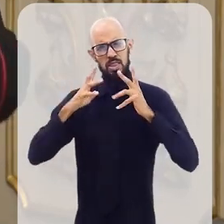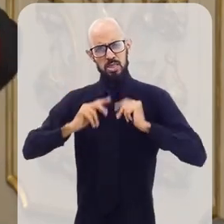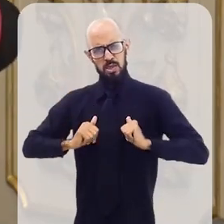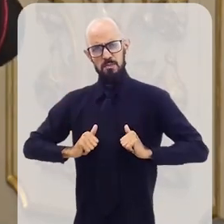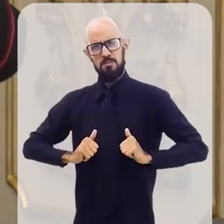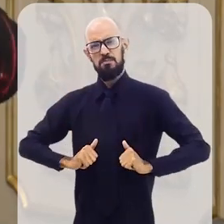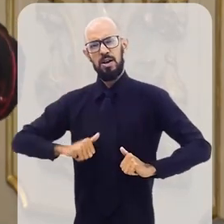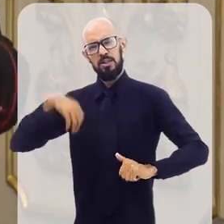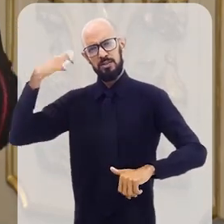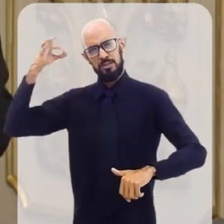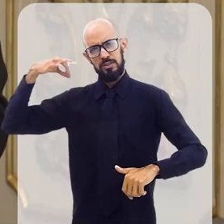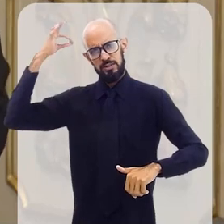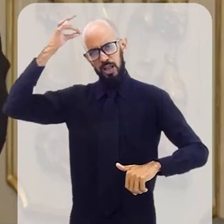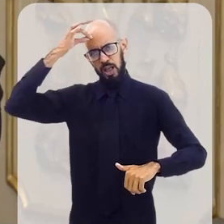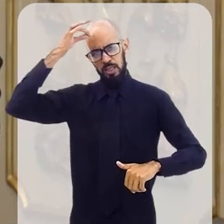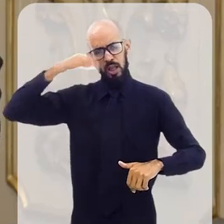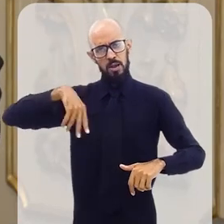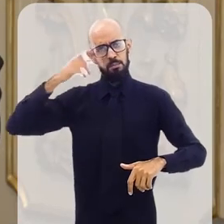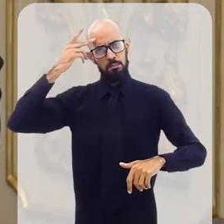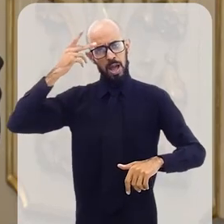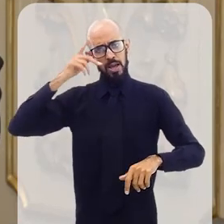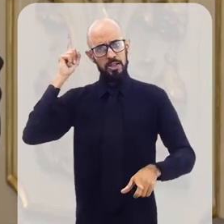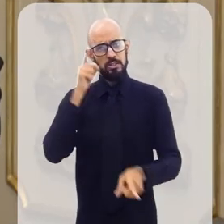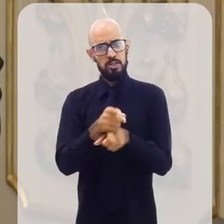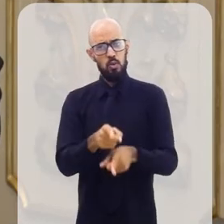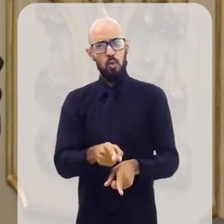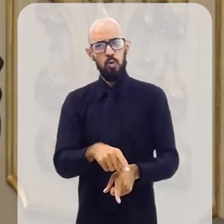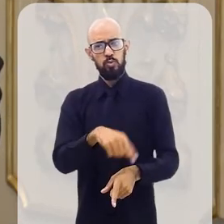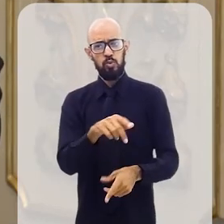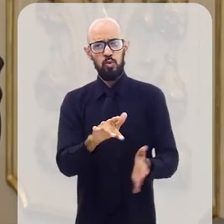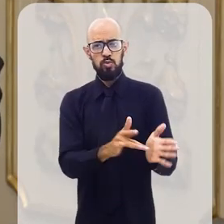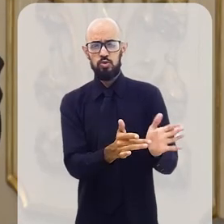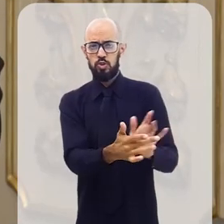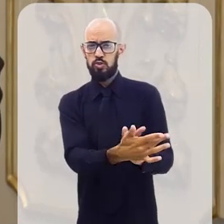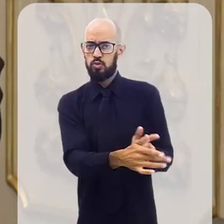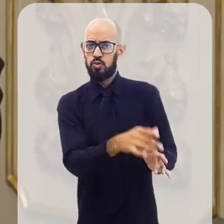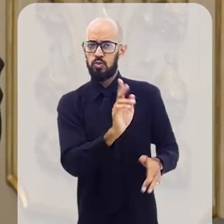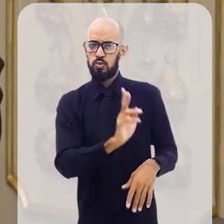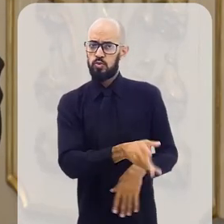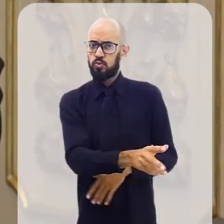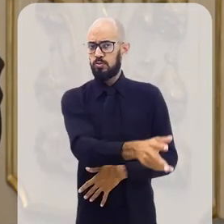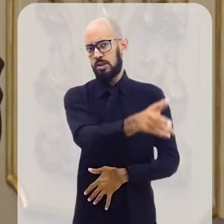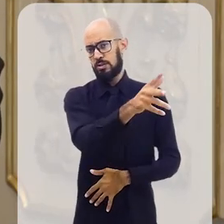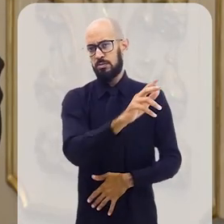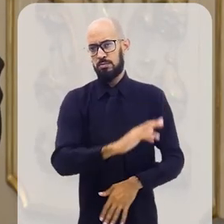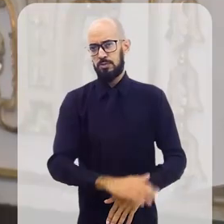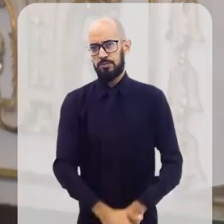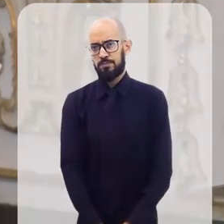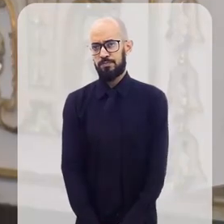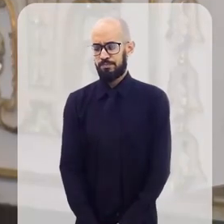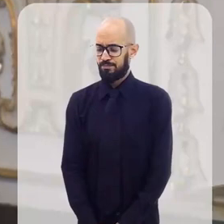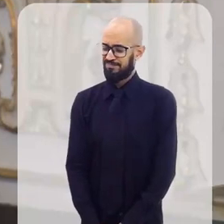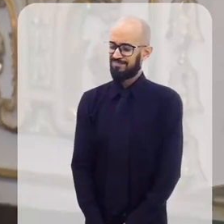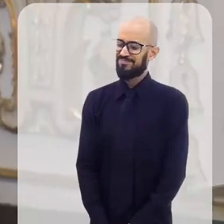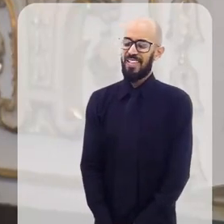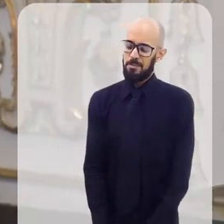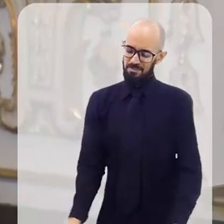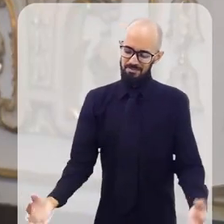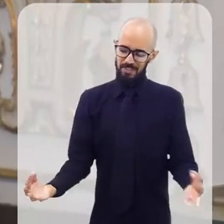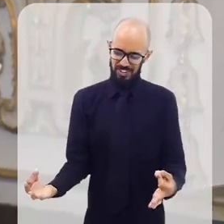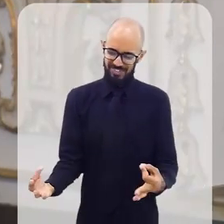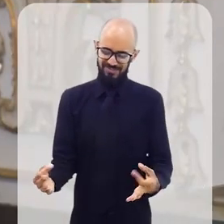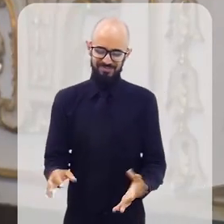Imaculada Santa para Realmente esse encontro com Jesus na eternidade é